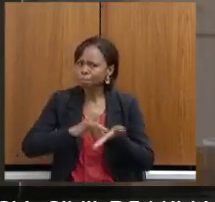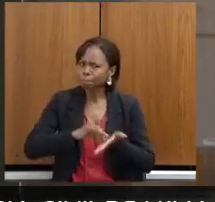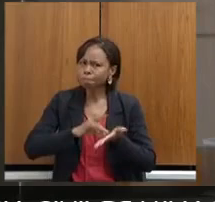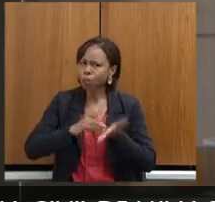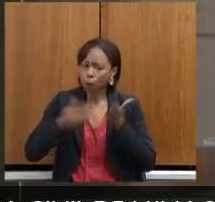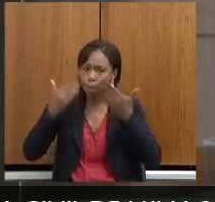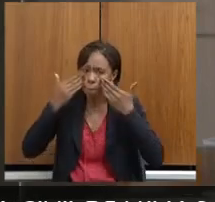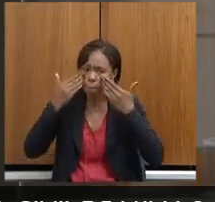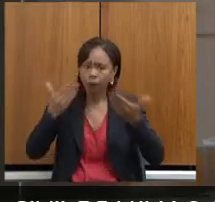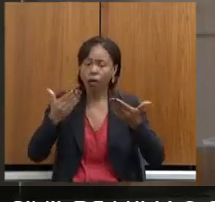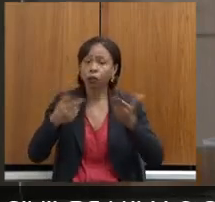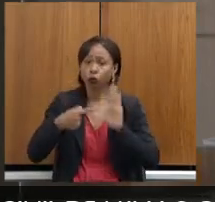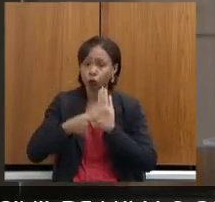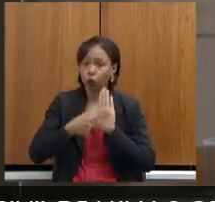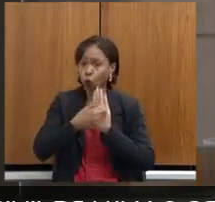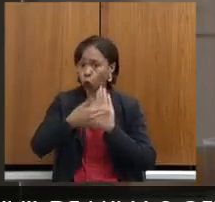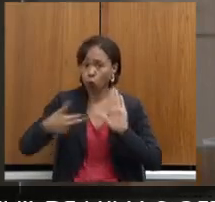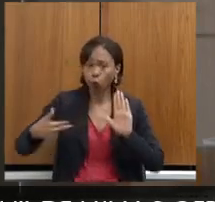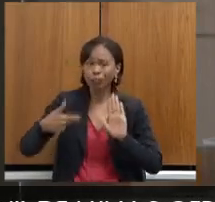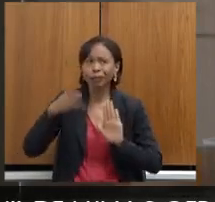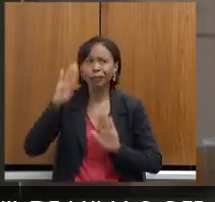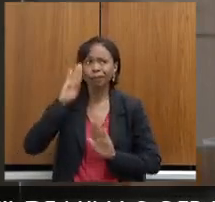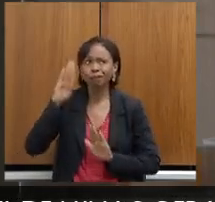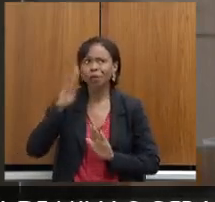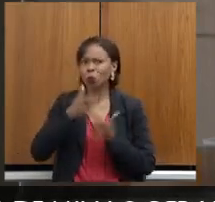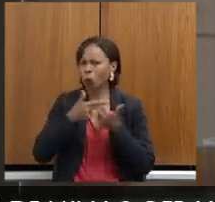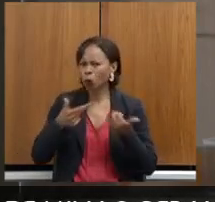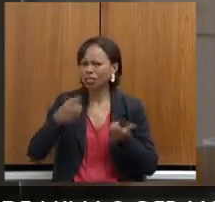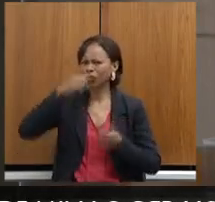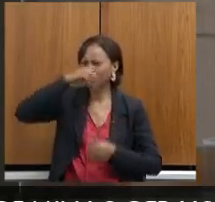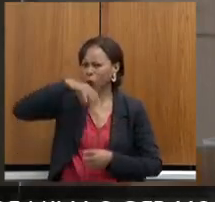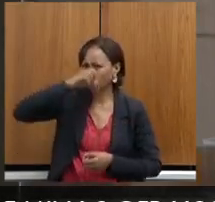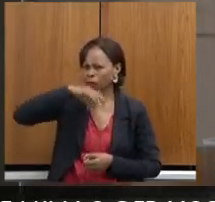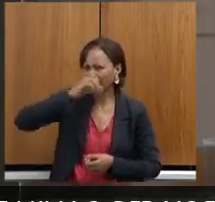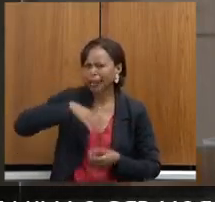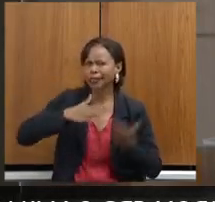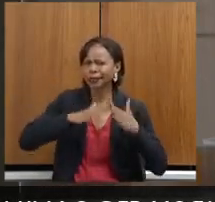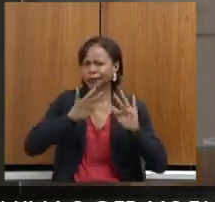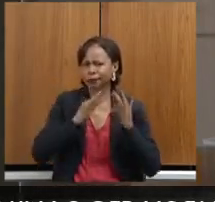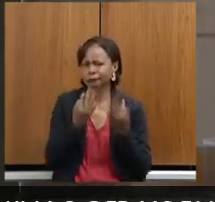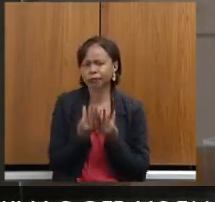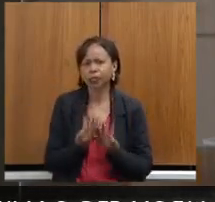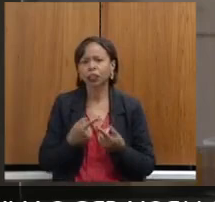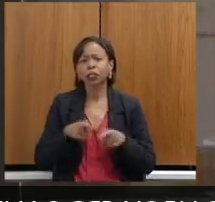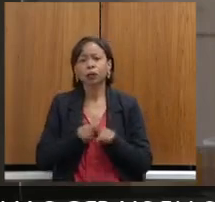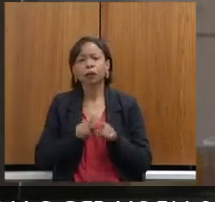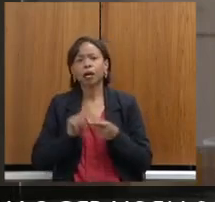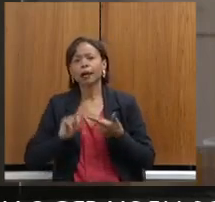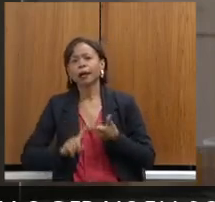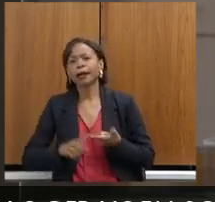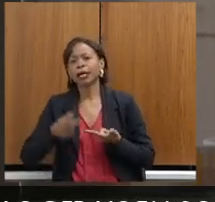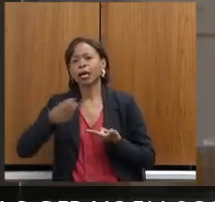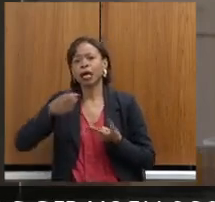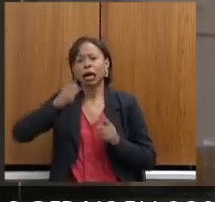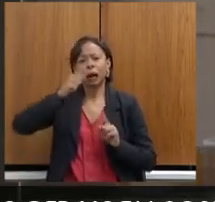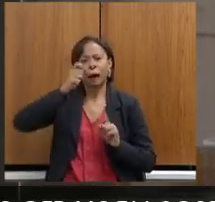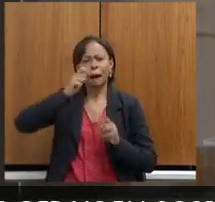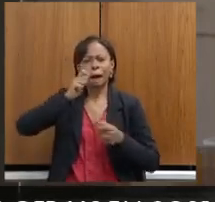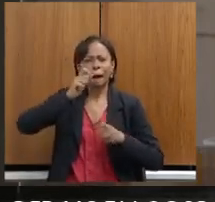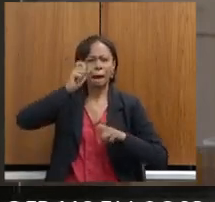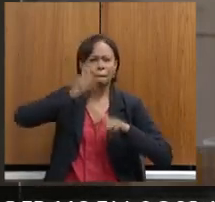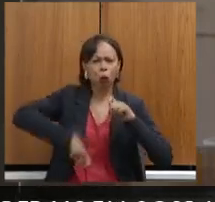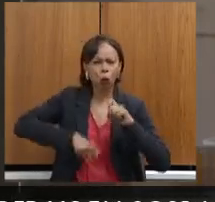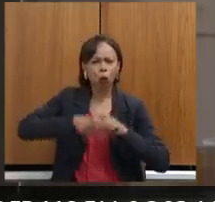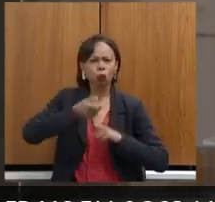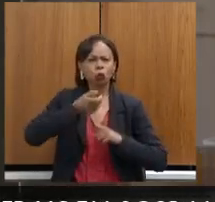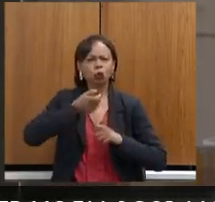apresentado principalmente os mais complexos que envolvem violência doméstica os casos que envolvem abuso sexual